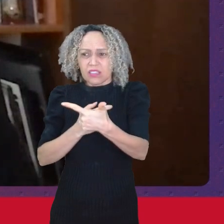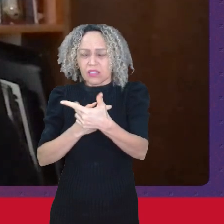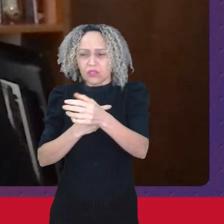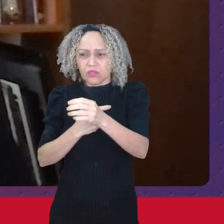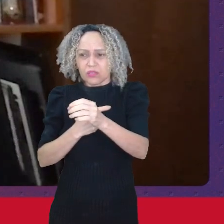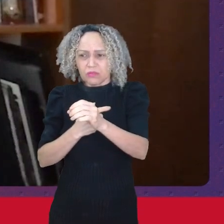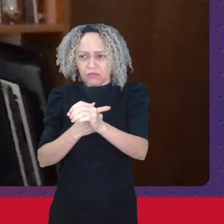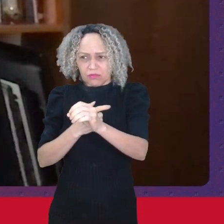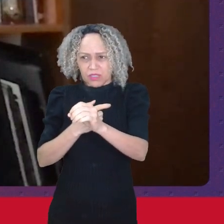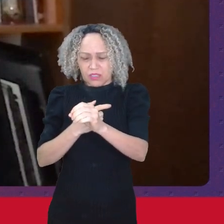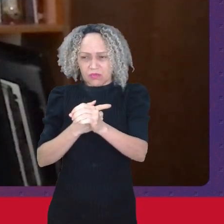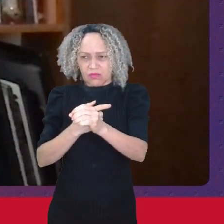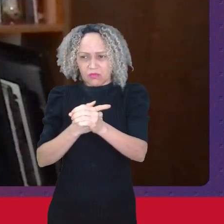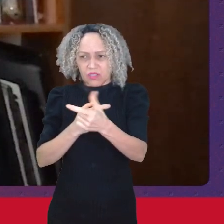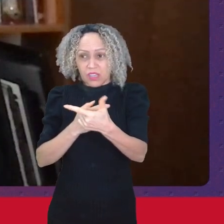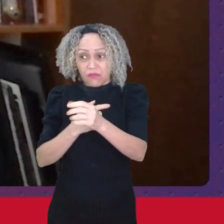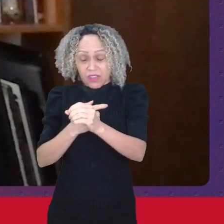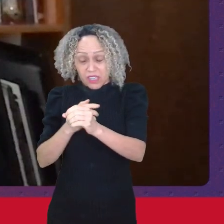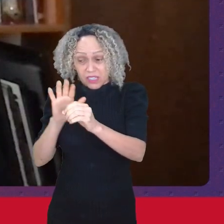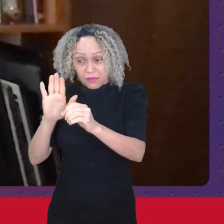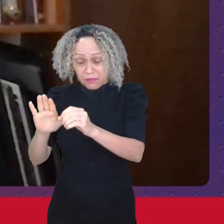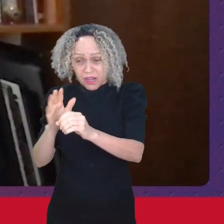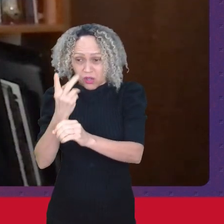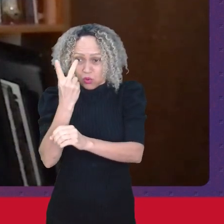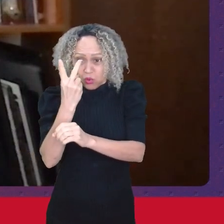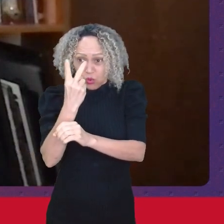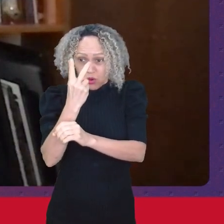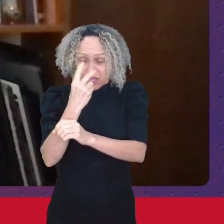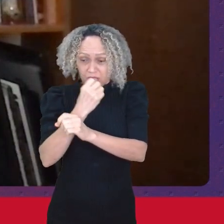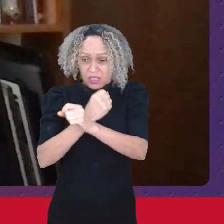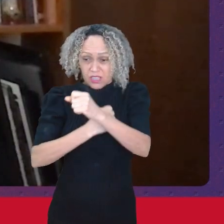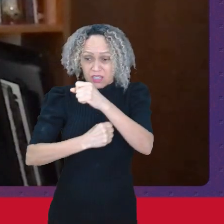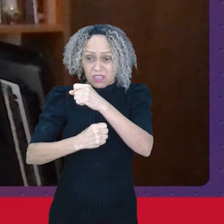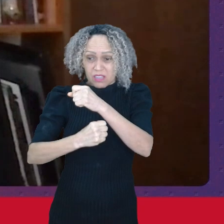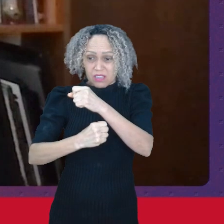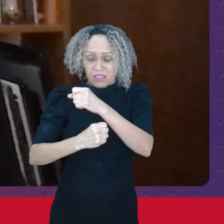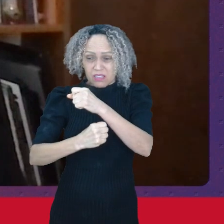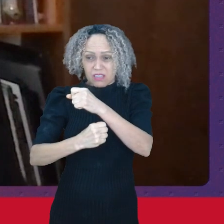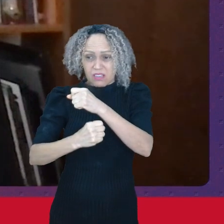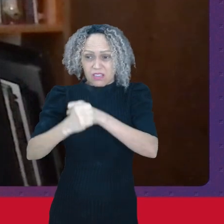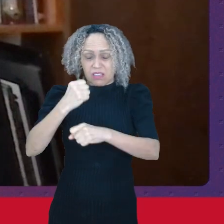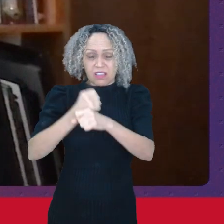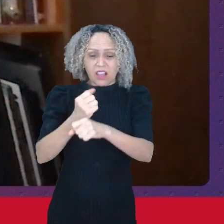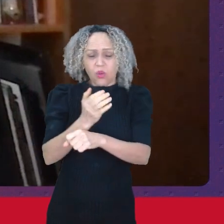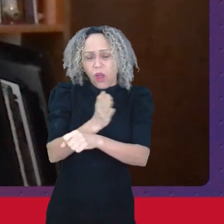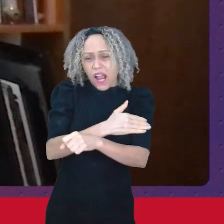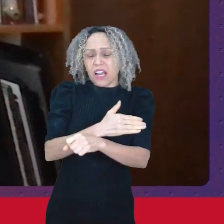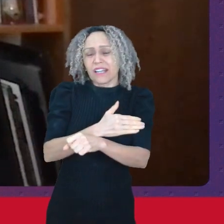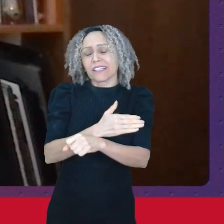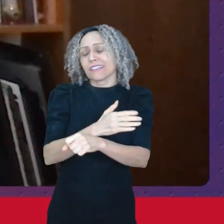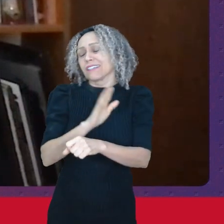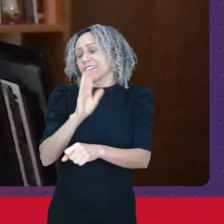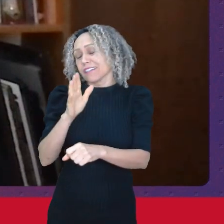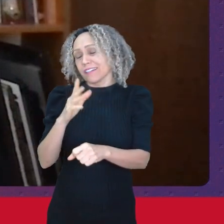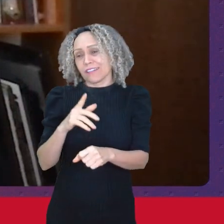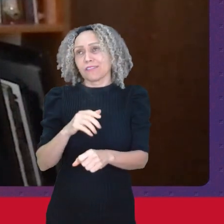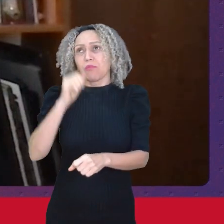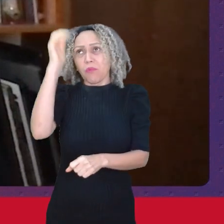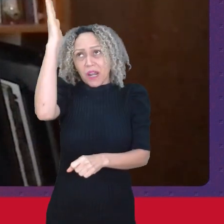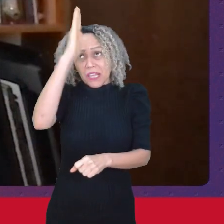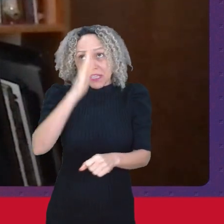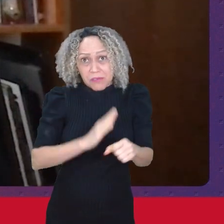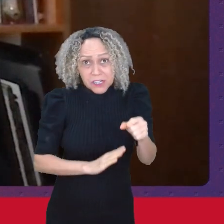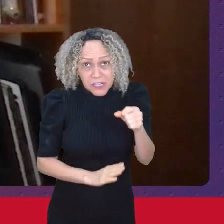numa situação de insegurança alimentar e nós já tínhamos voltado para o mapa da fome.